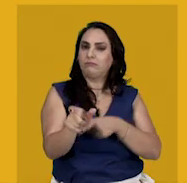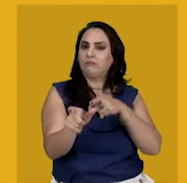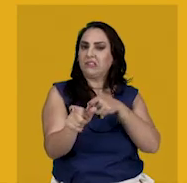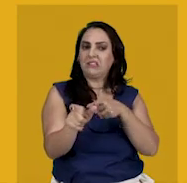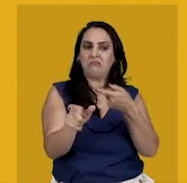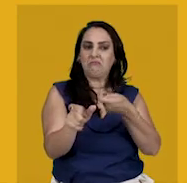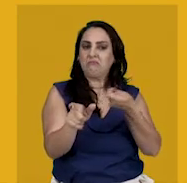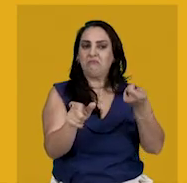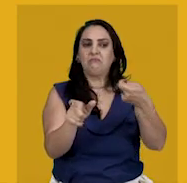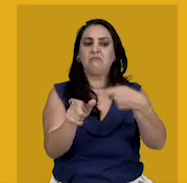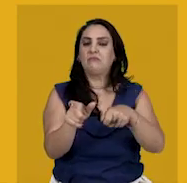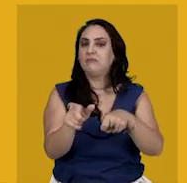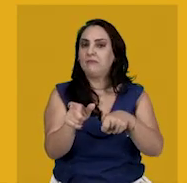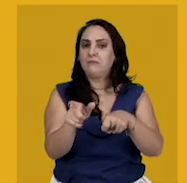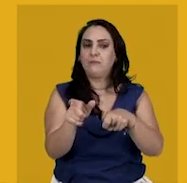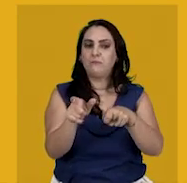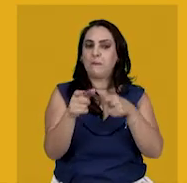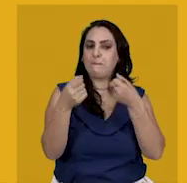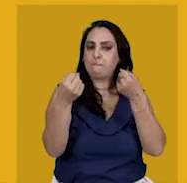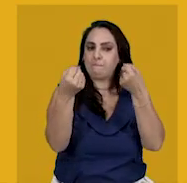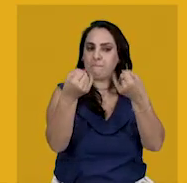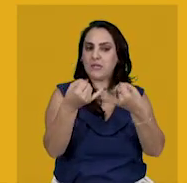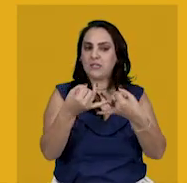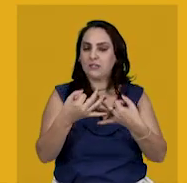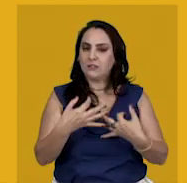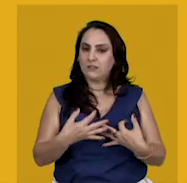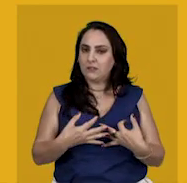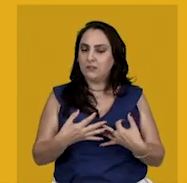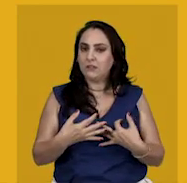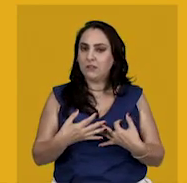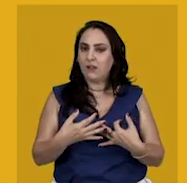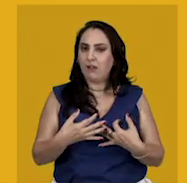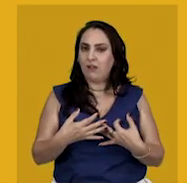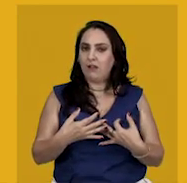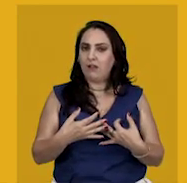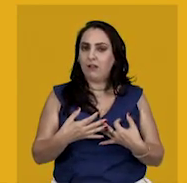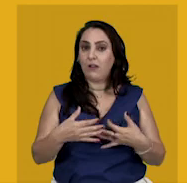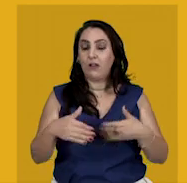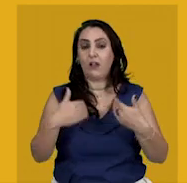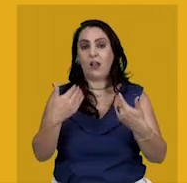de se expressar, ele era incapacitado, ele era incapaz, ele